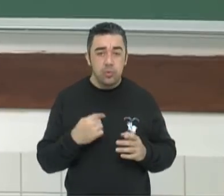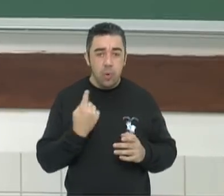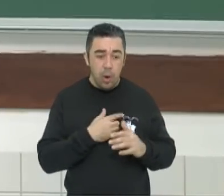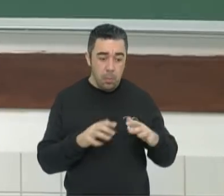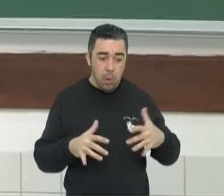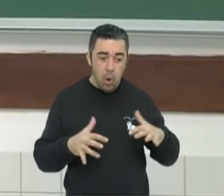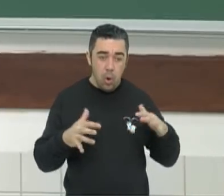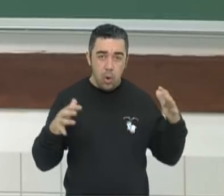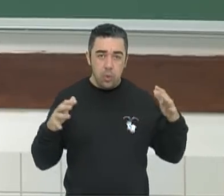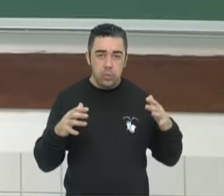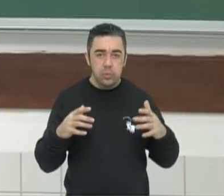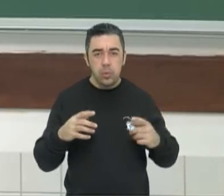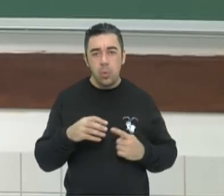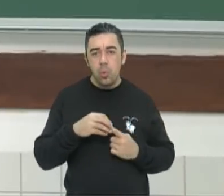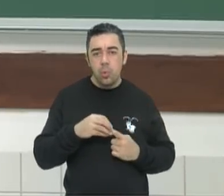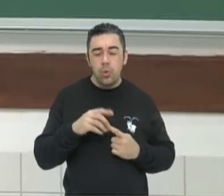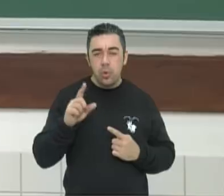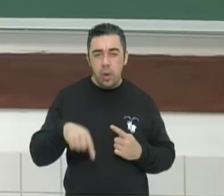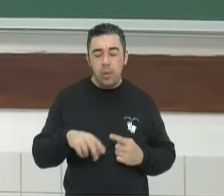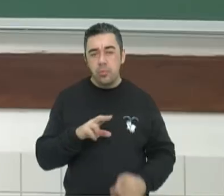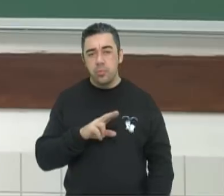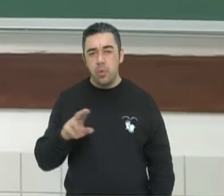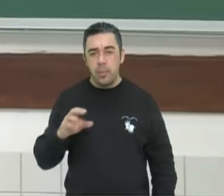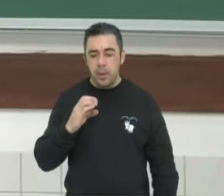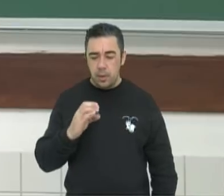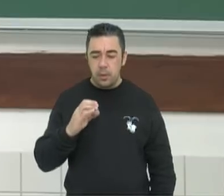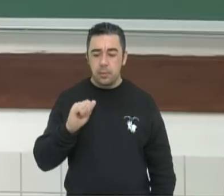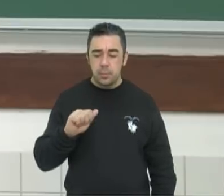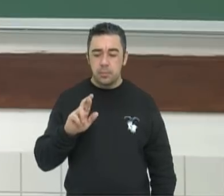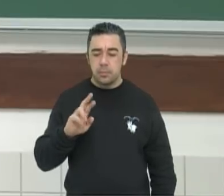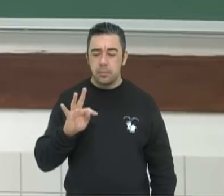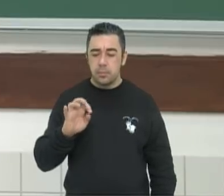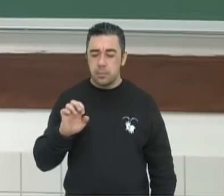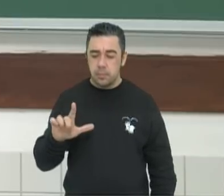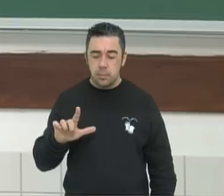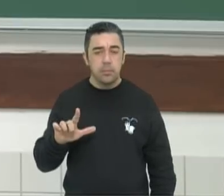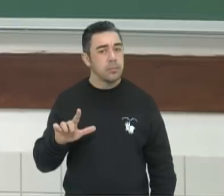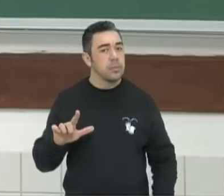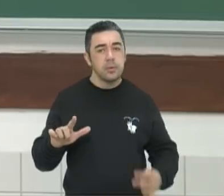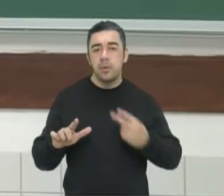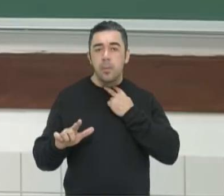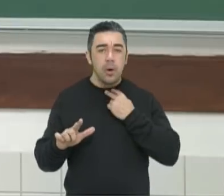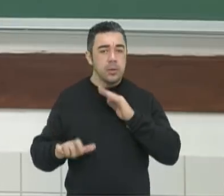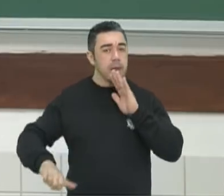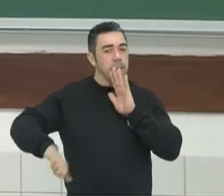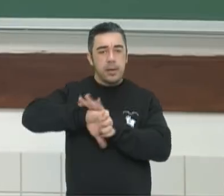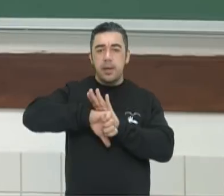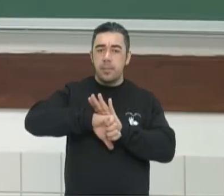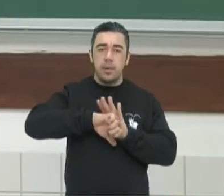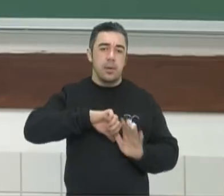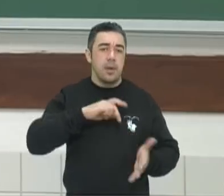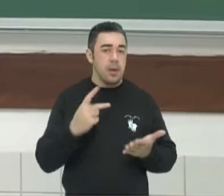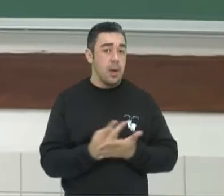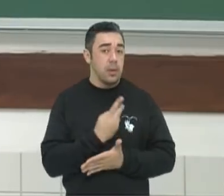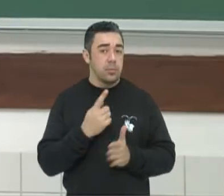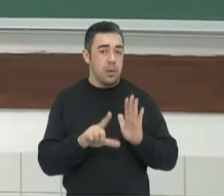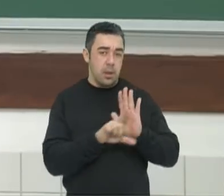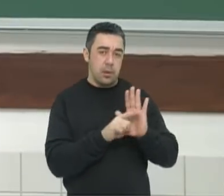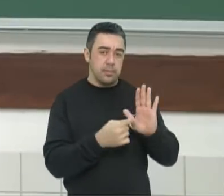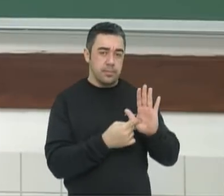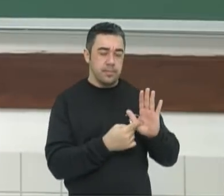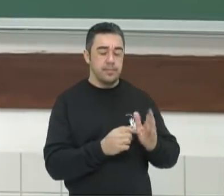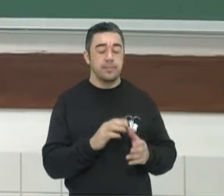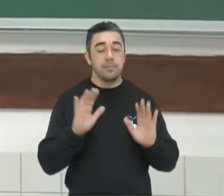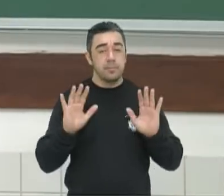um único preço. O nome disso é cartel. Por isso que está dizendo que cartel é crime. Porém,